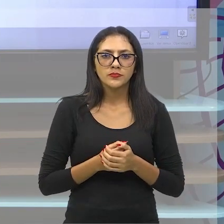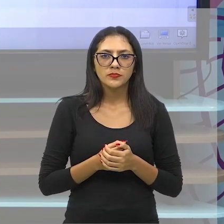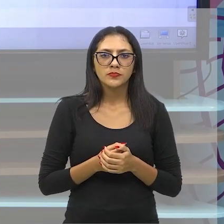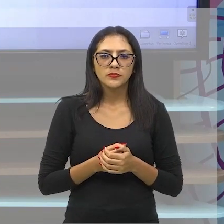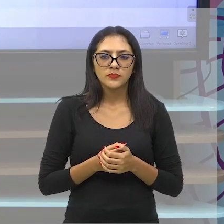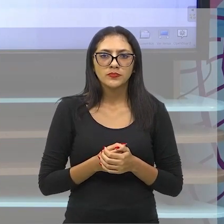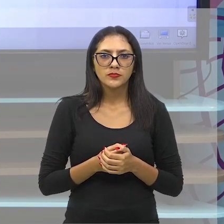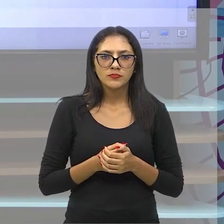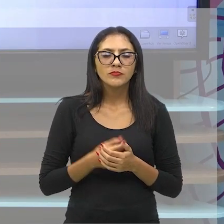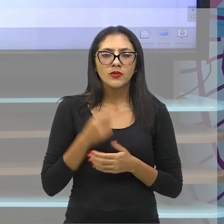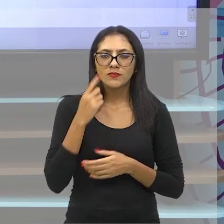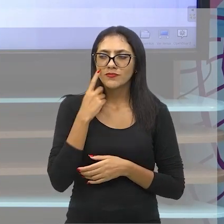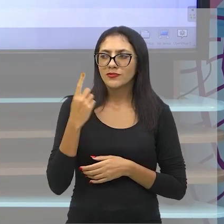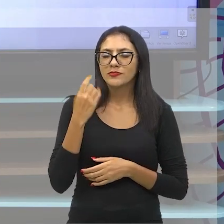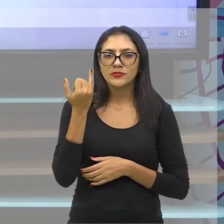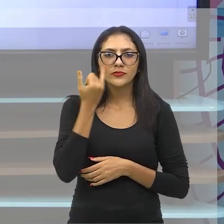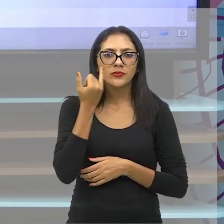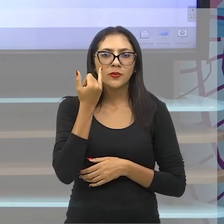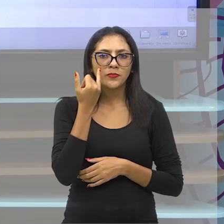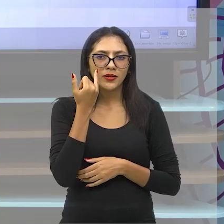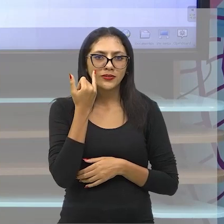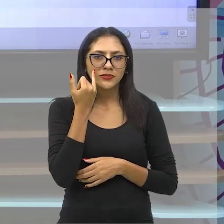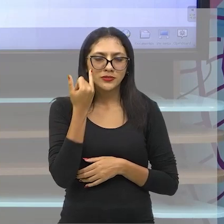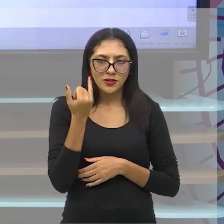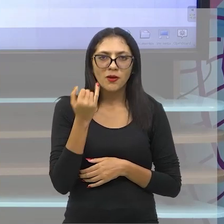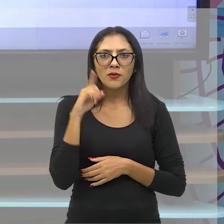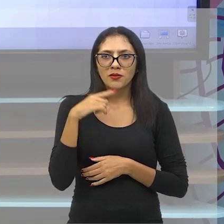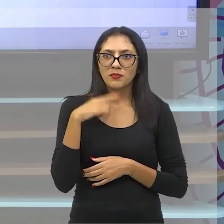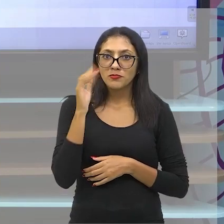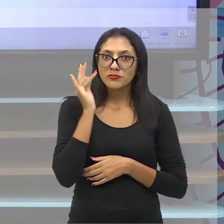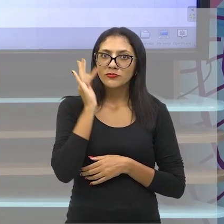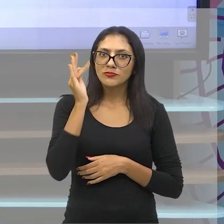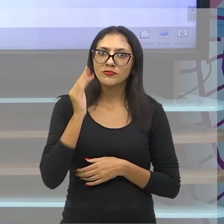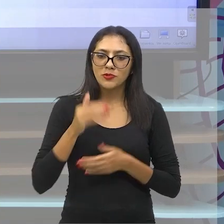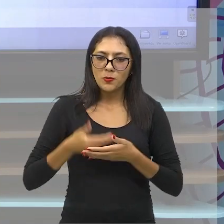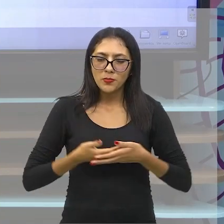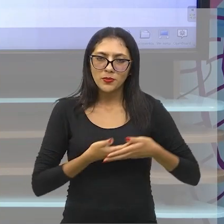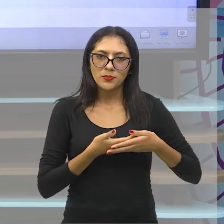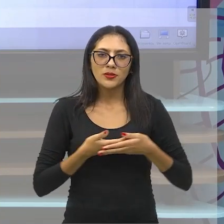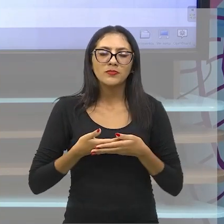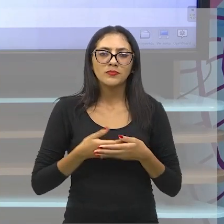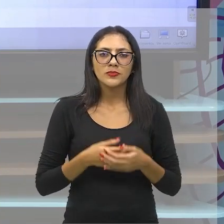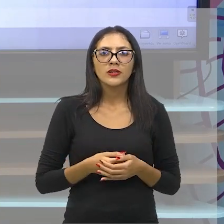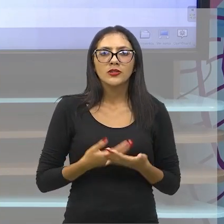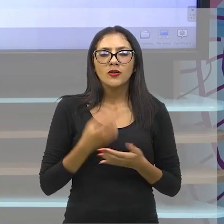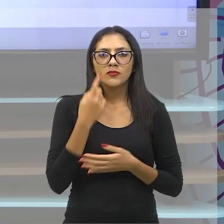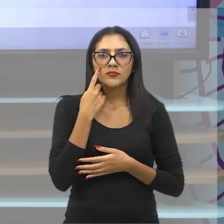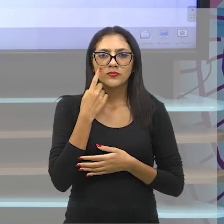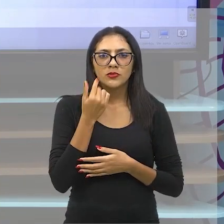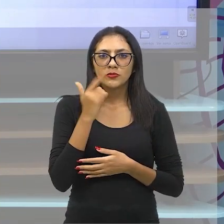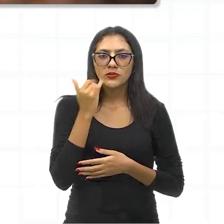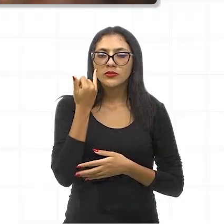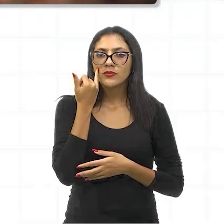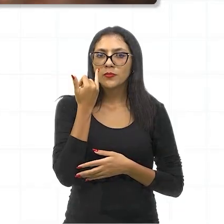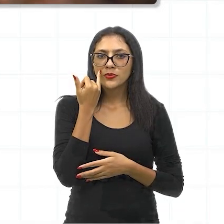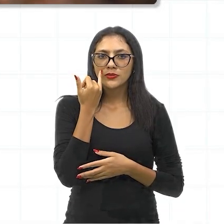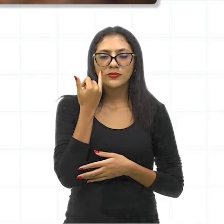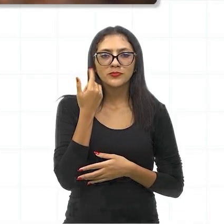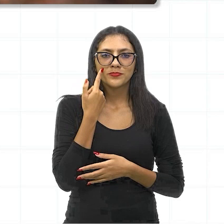você observou lá na imagem o futuro embrião ali, e a gente vai observar, então, mais informações do embrião aí na nossa próxima